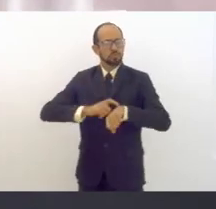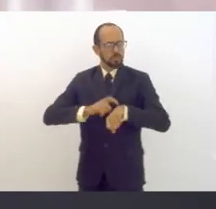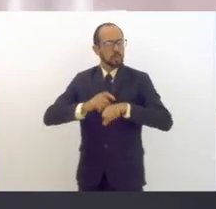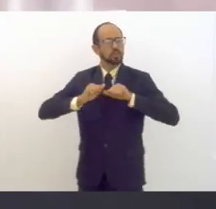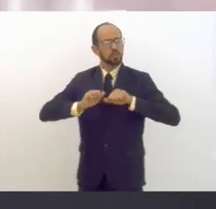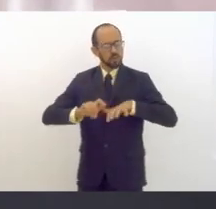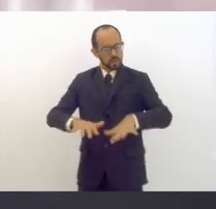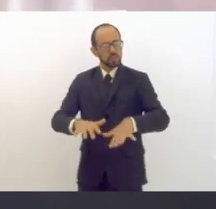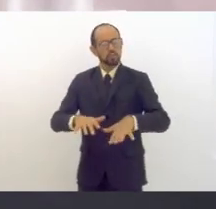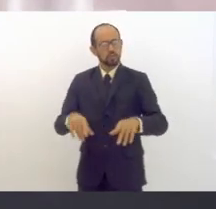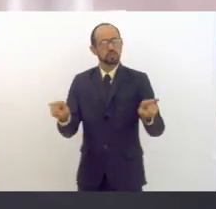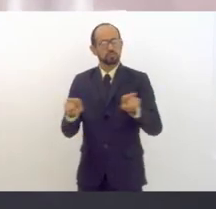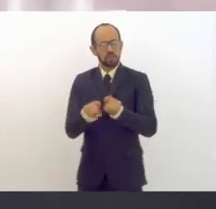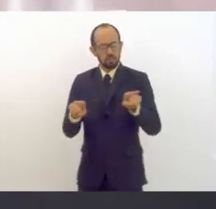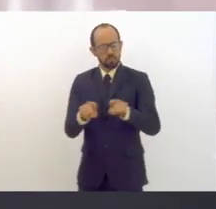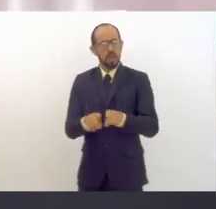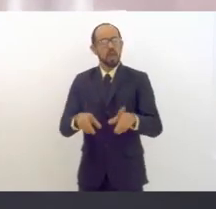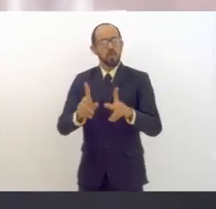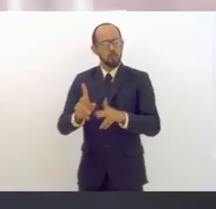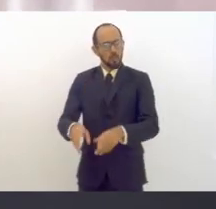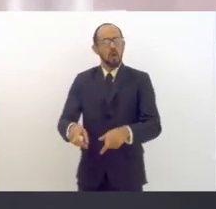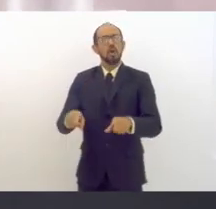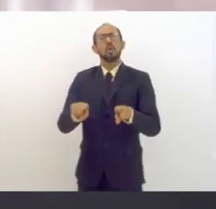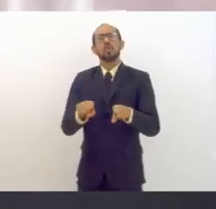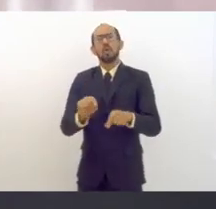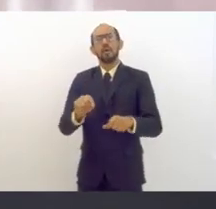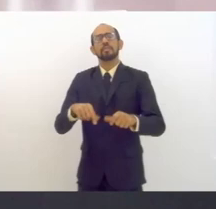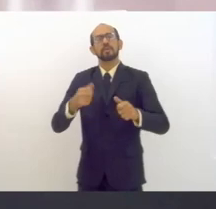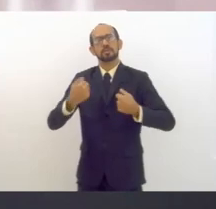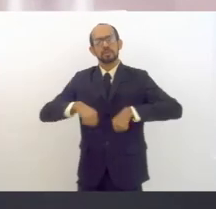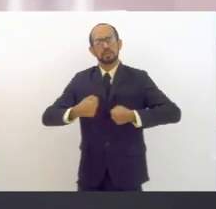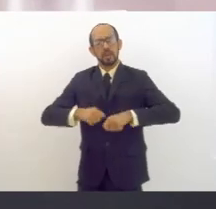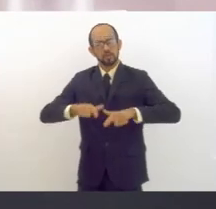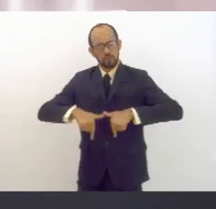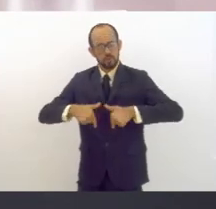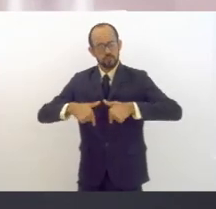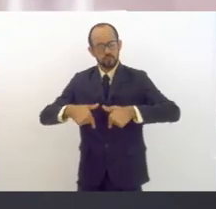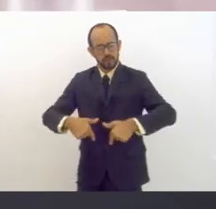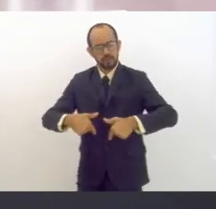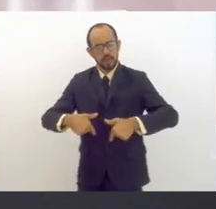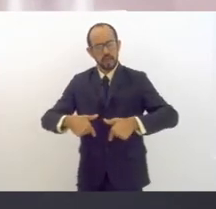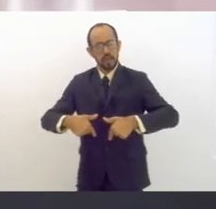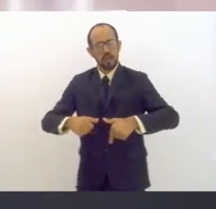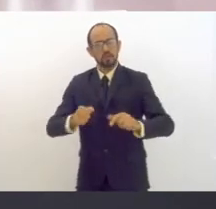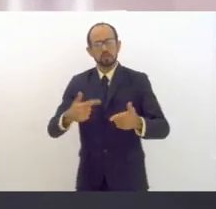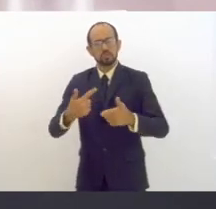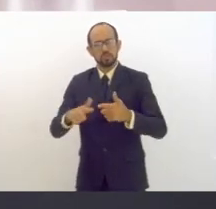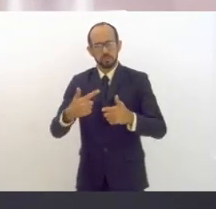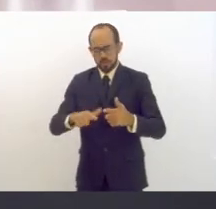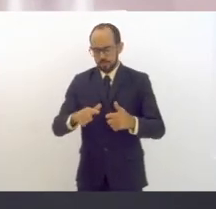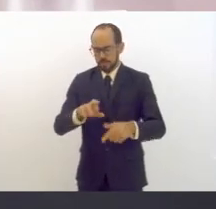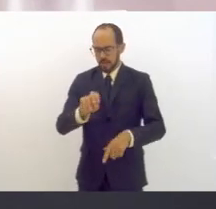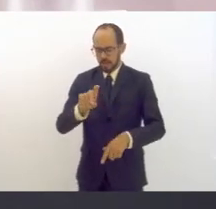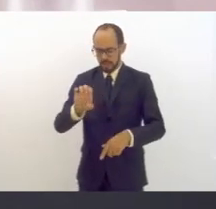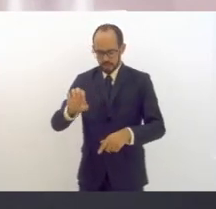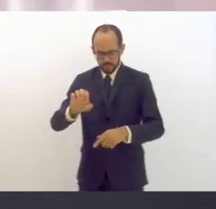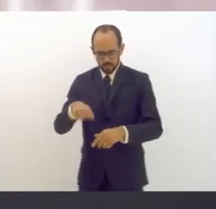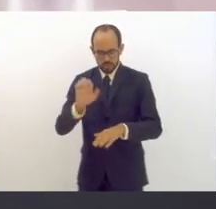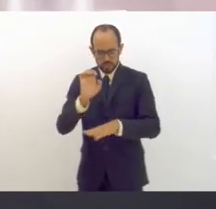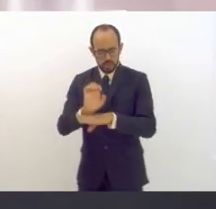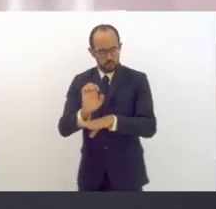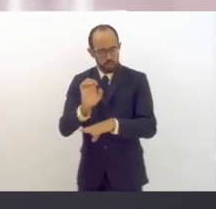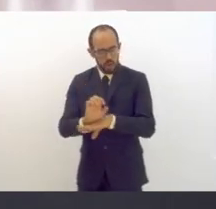pandemia e, ao mesmo tempo, a necessidade de enfrentar situações da nossa rede estadual que se tornaram ainda